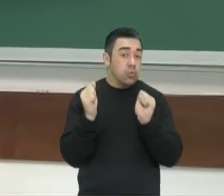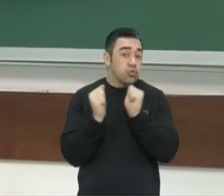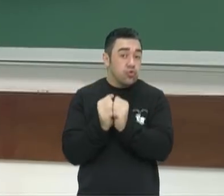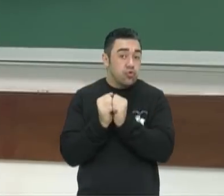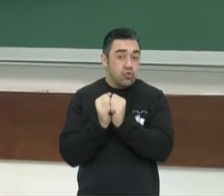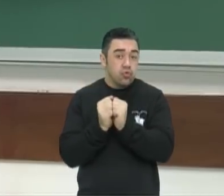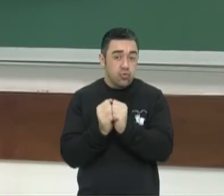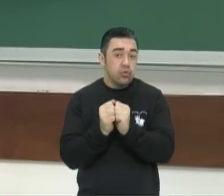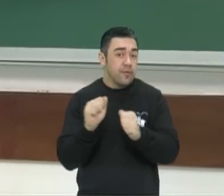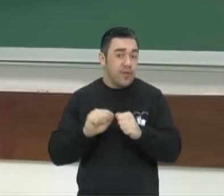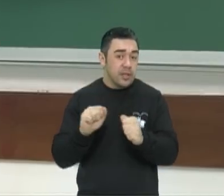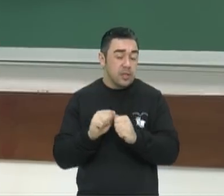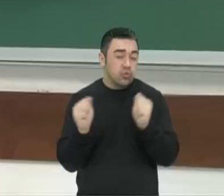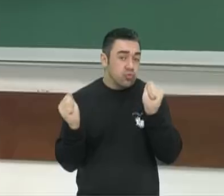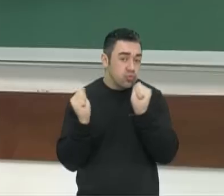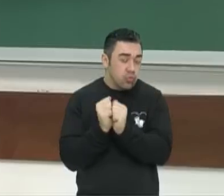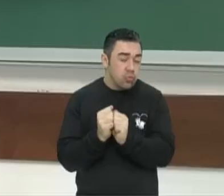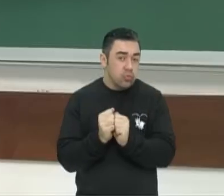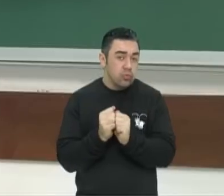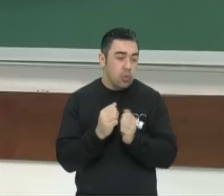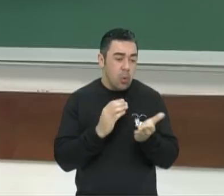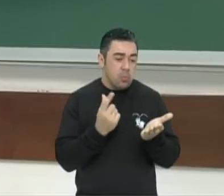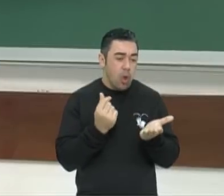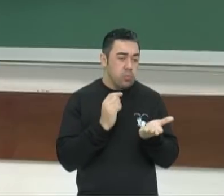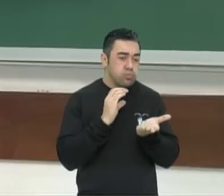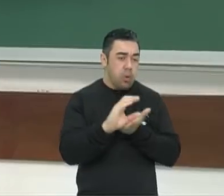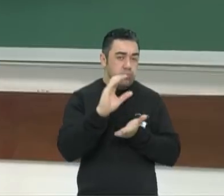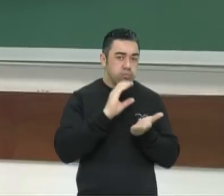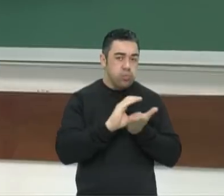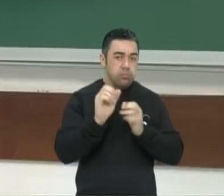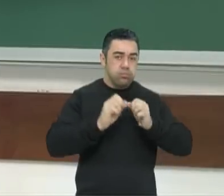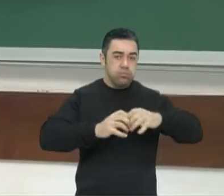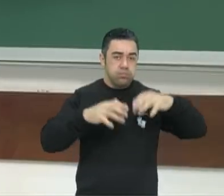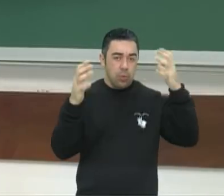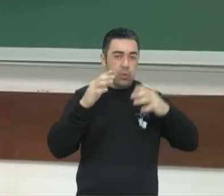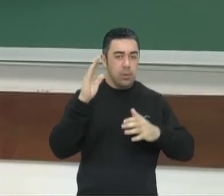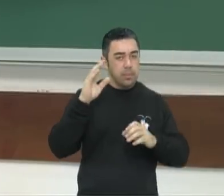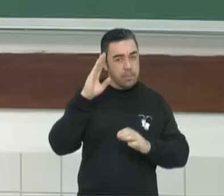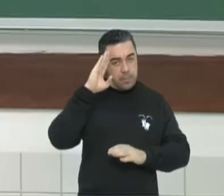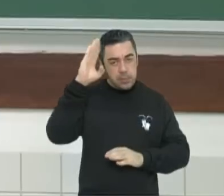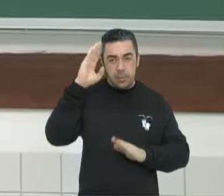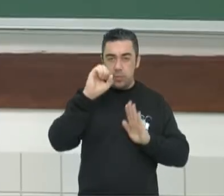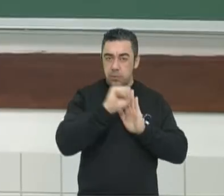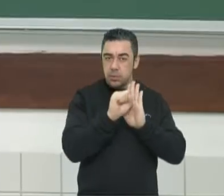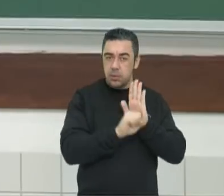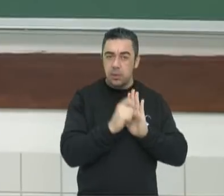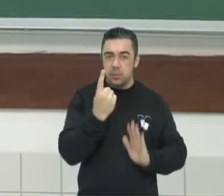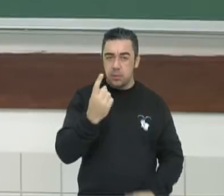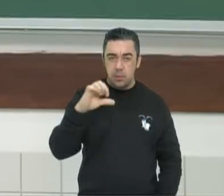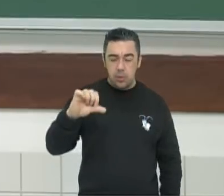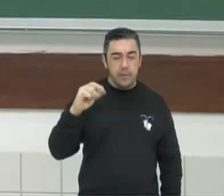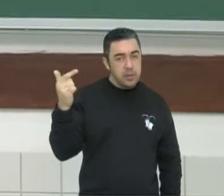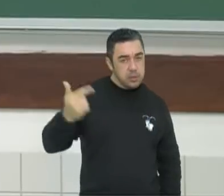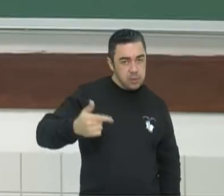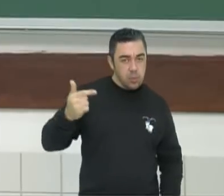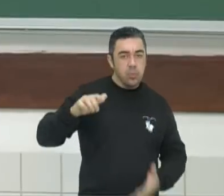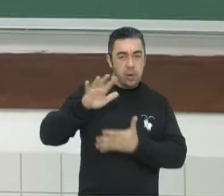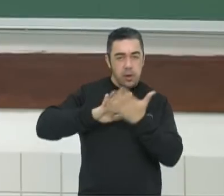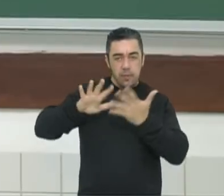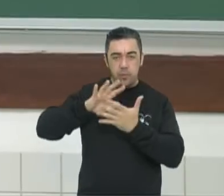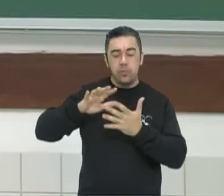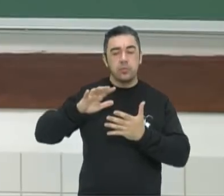em empreendimentos, ou seja, nessa expansão industrial, principalmente no século XIX, da segunda Revolução